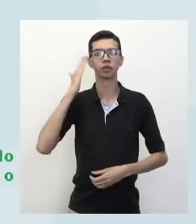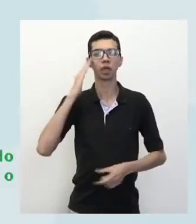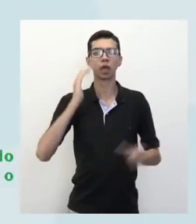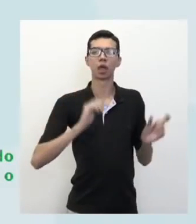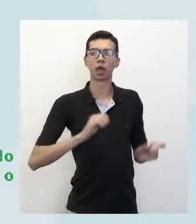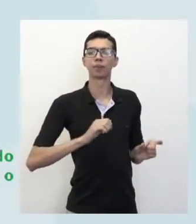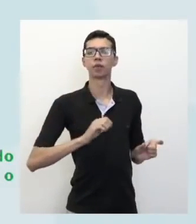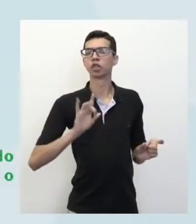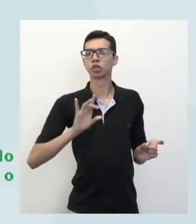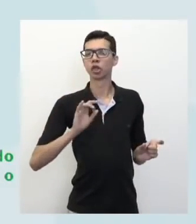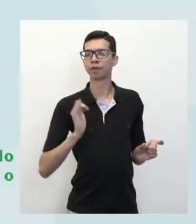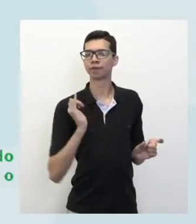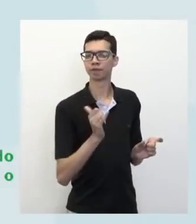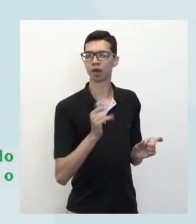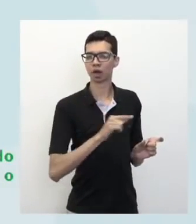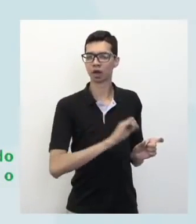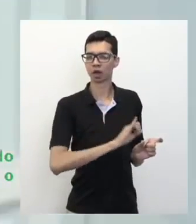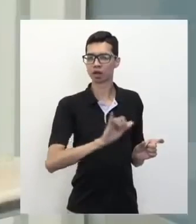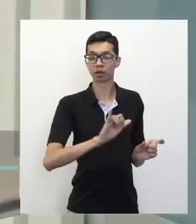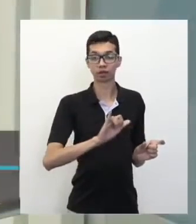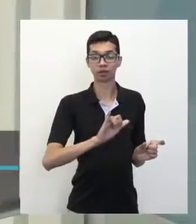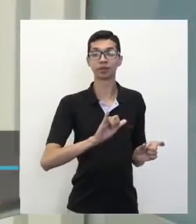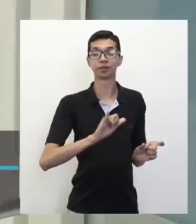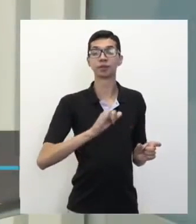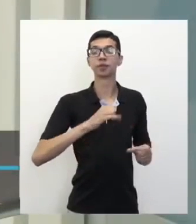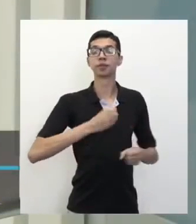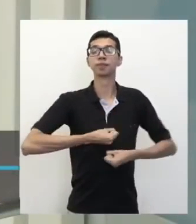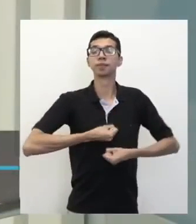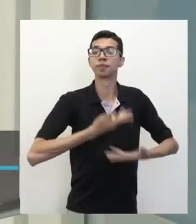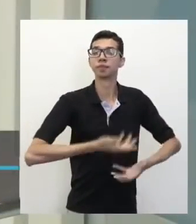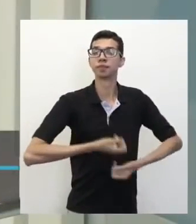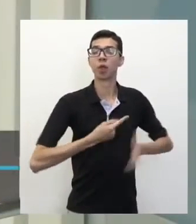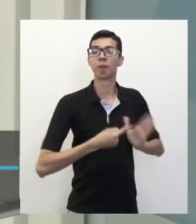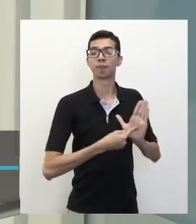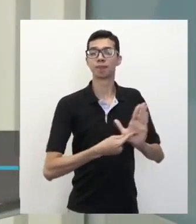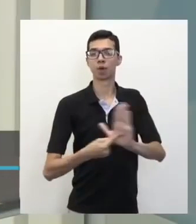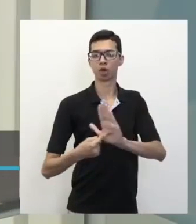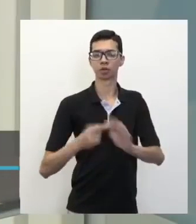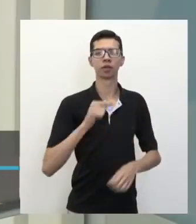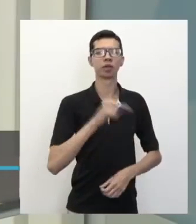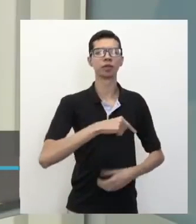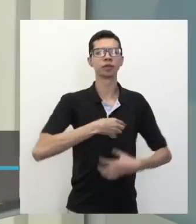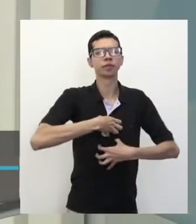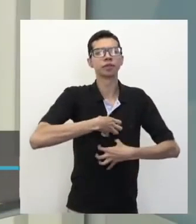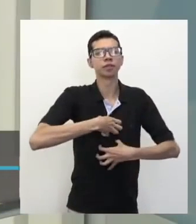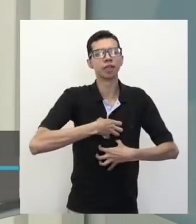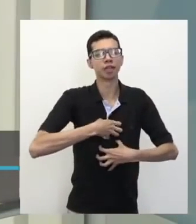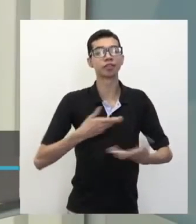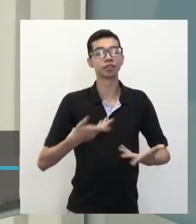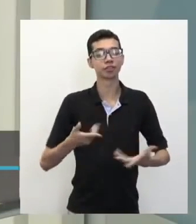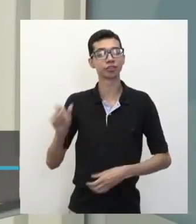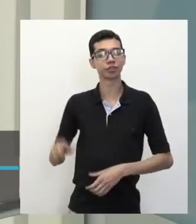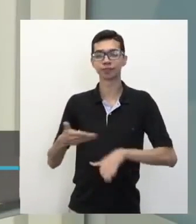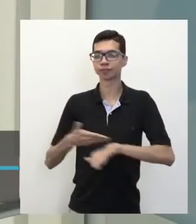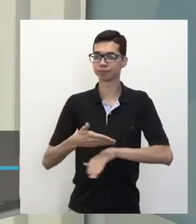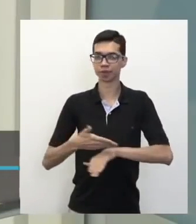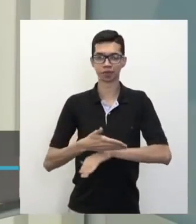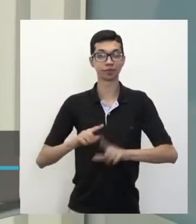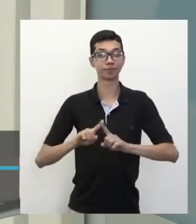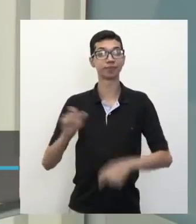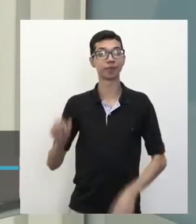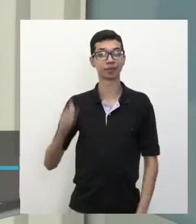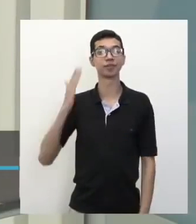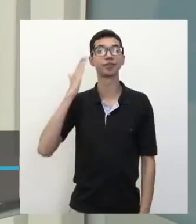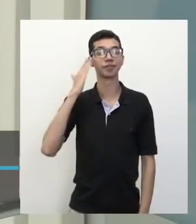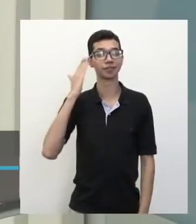é claro que ele observa, né? Ele não é um narrador que participa, mas ele sabe, ele funciona,